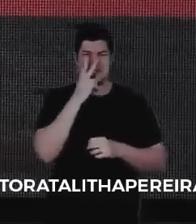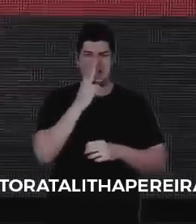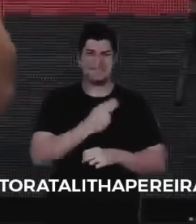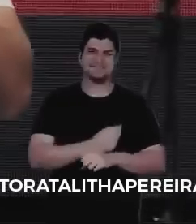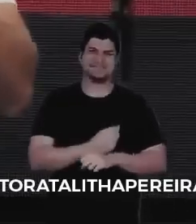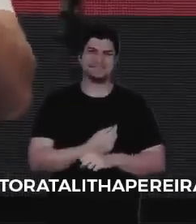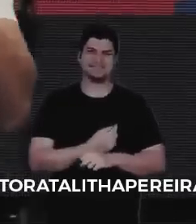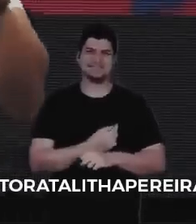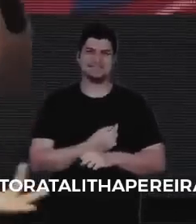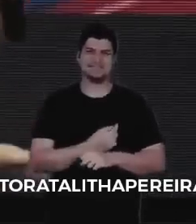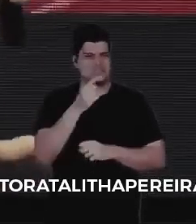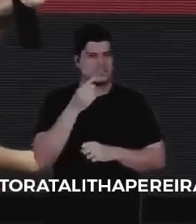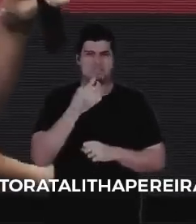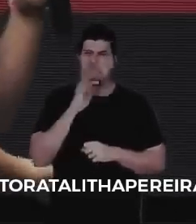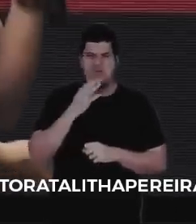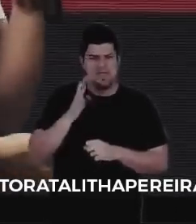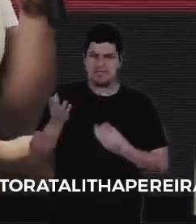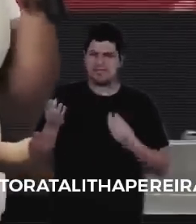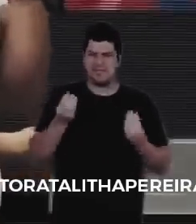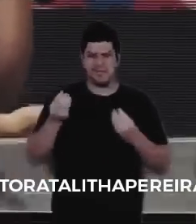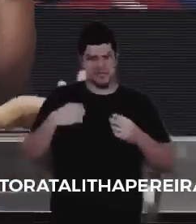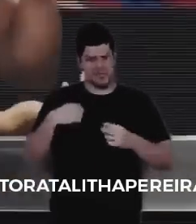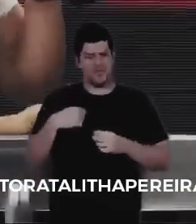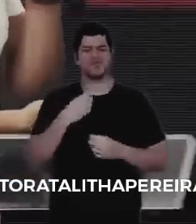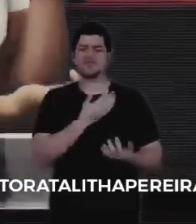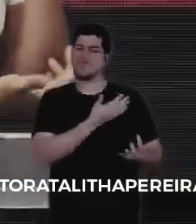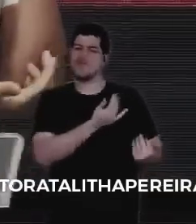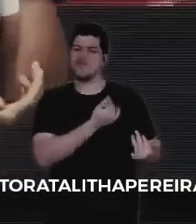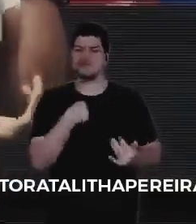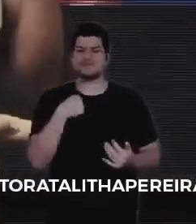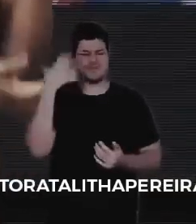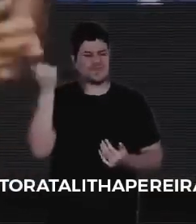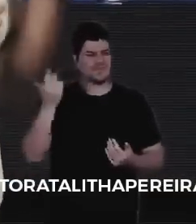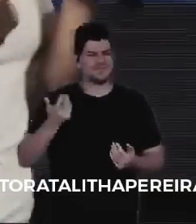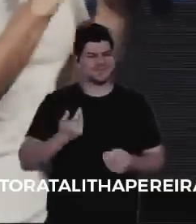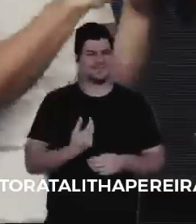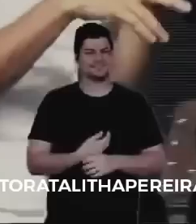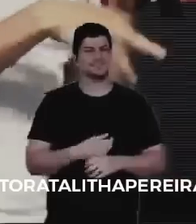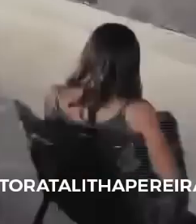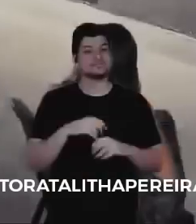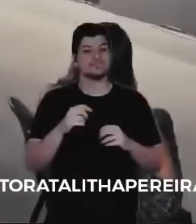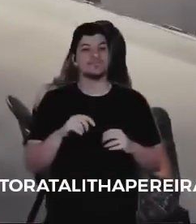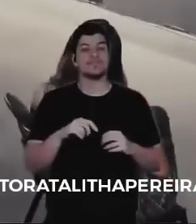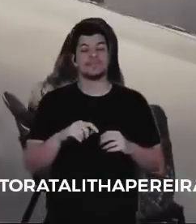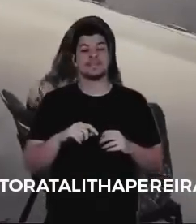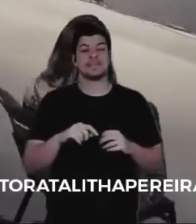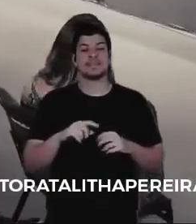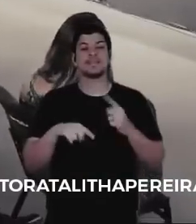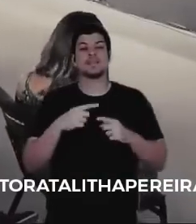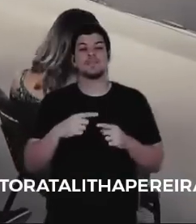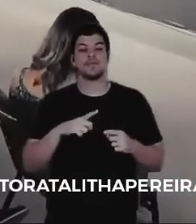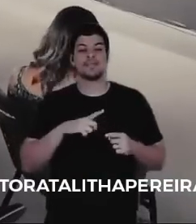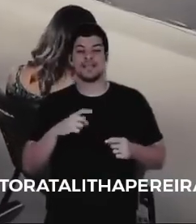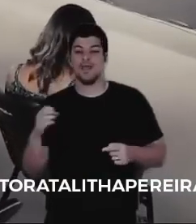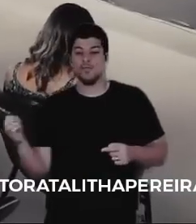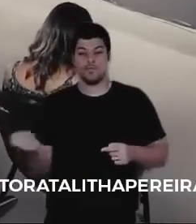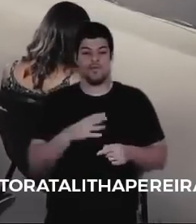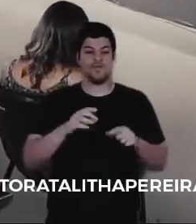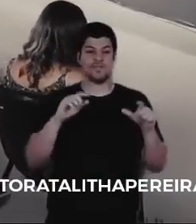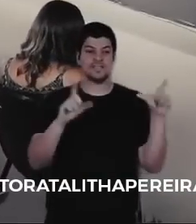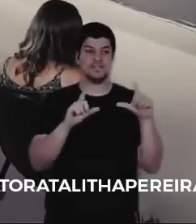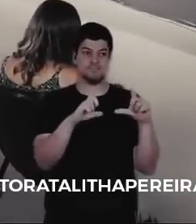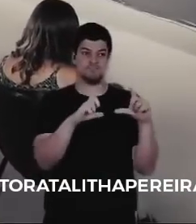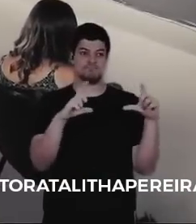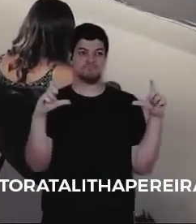Que é isso, gente? Pelo amor de Deus, sou novo. E aí você bota uma TV de LCD ou